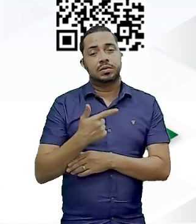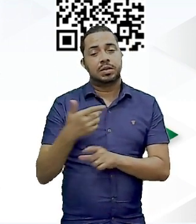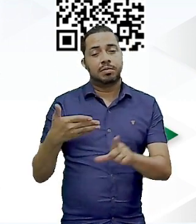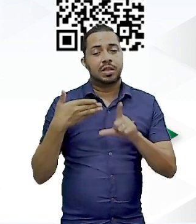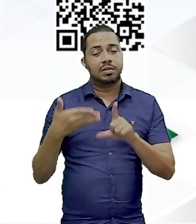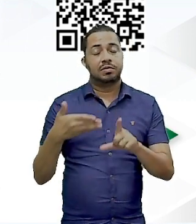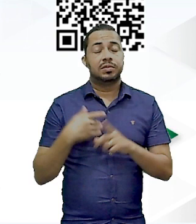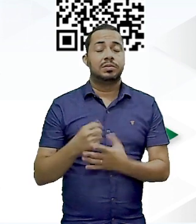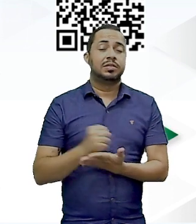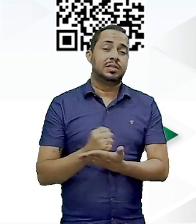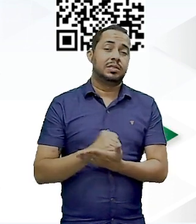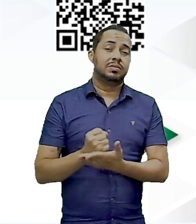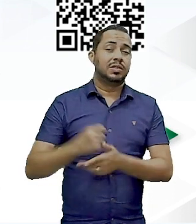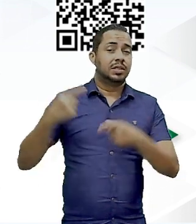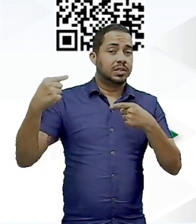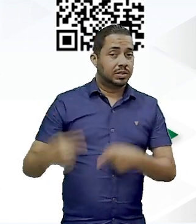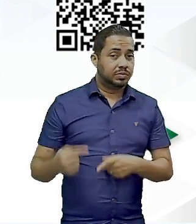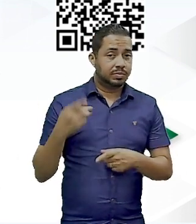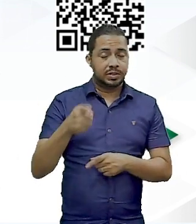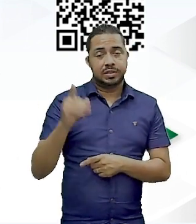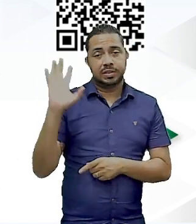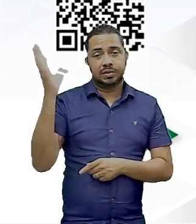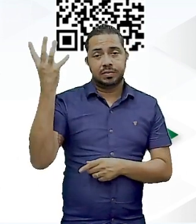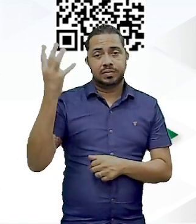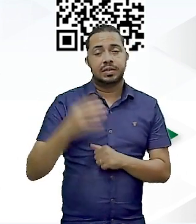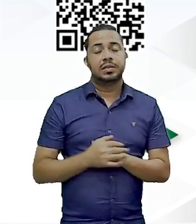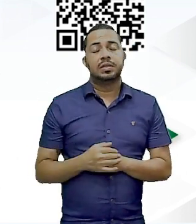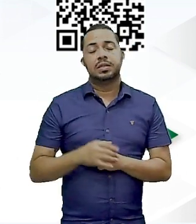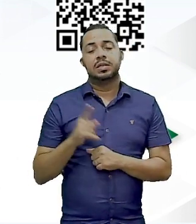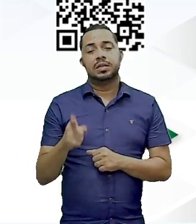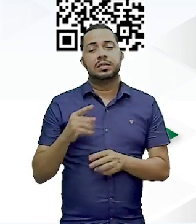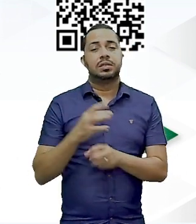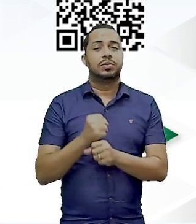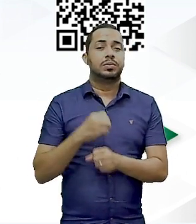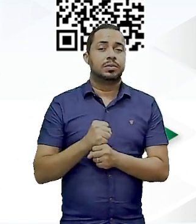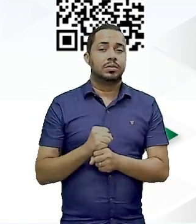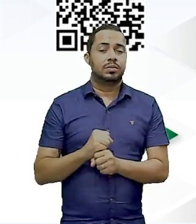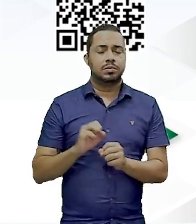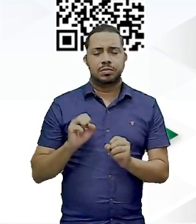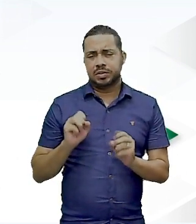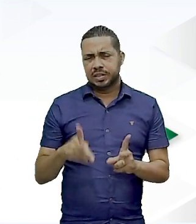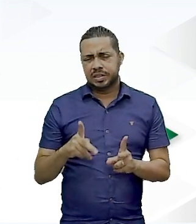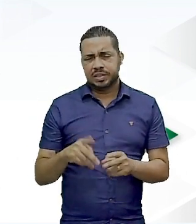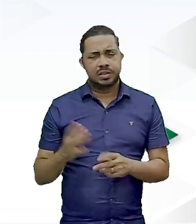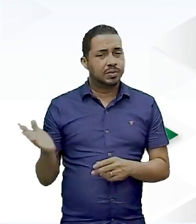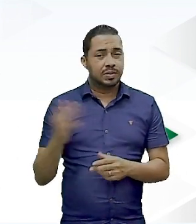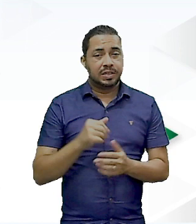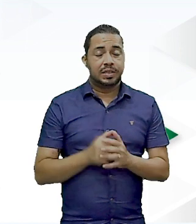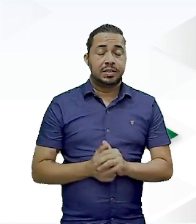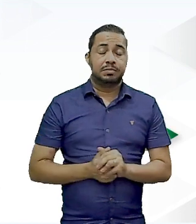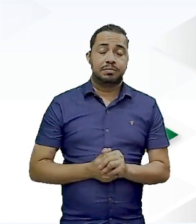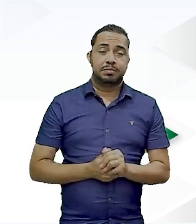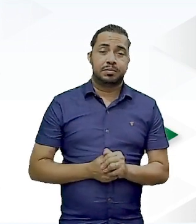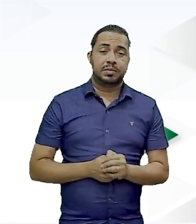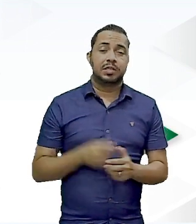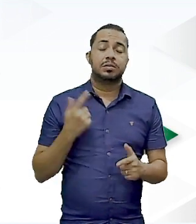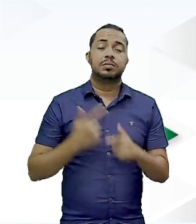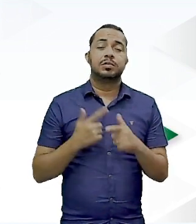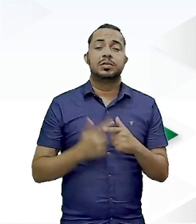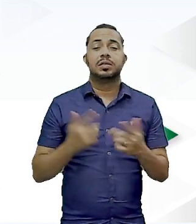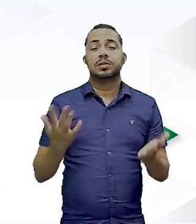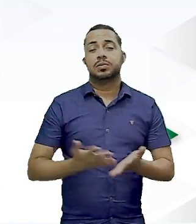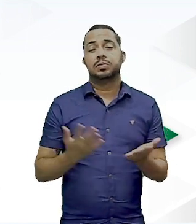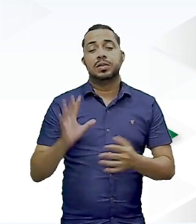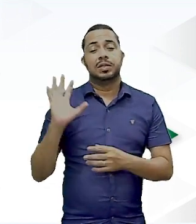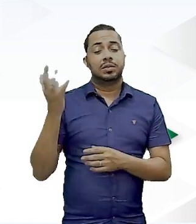de game e desafio para você resolver essas continhas. Tranquilo? Então segue com a gente, porque agora nós